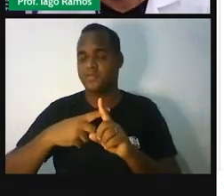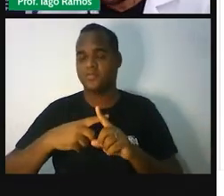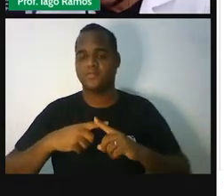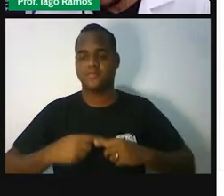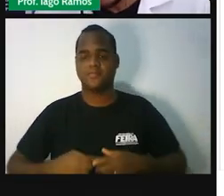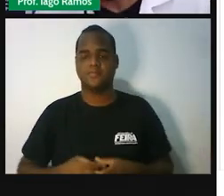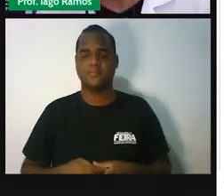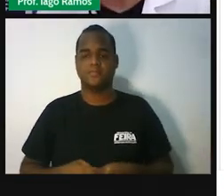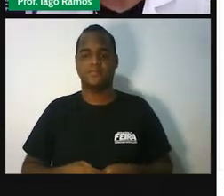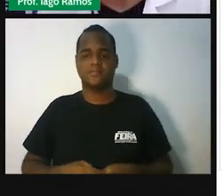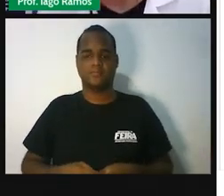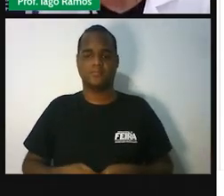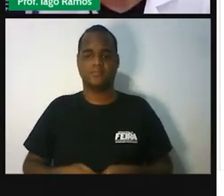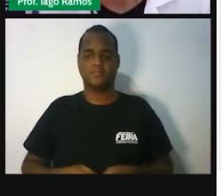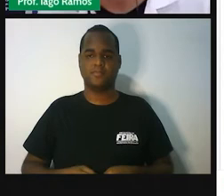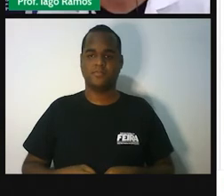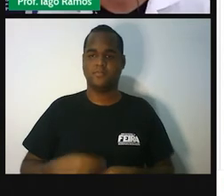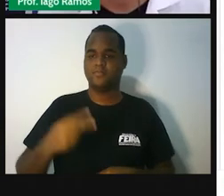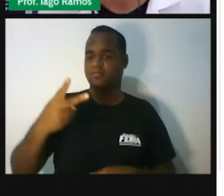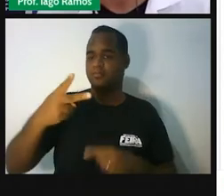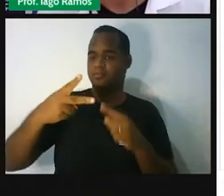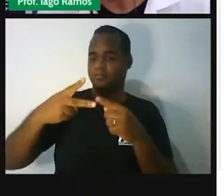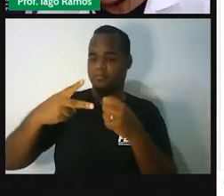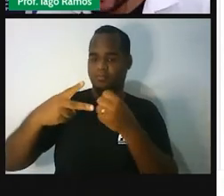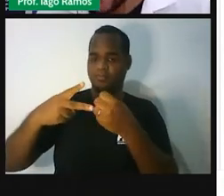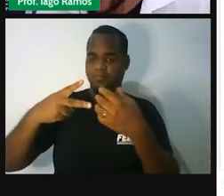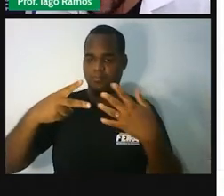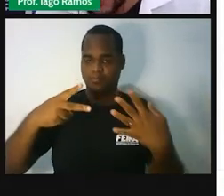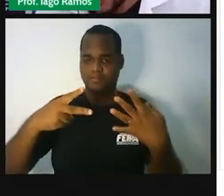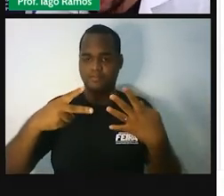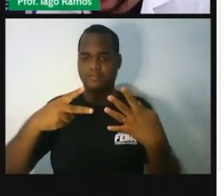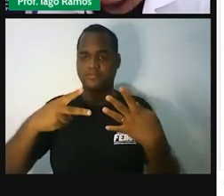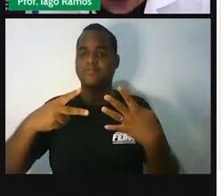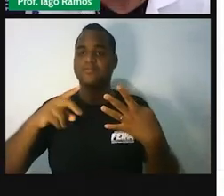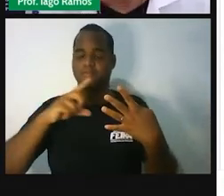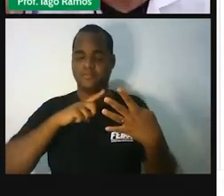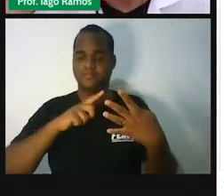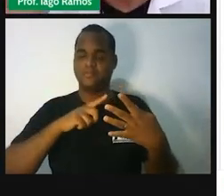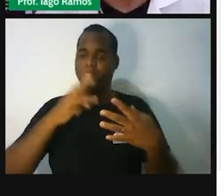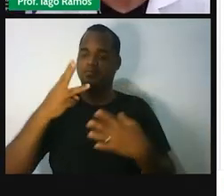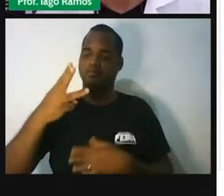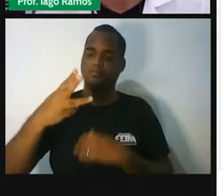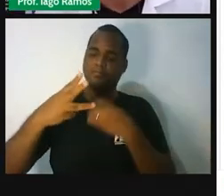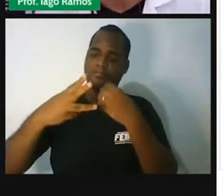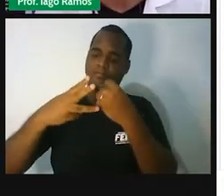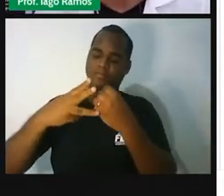Mais quatro opção para a segunda pipa, mais